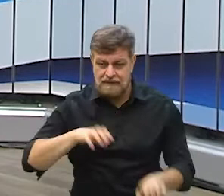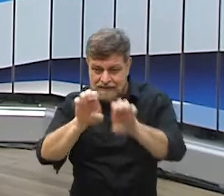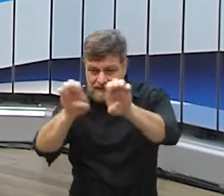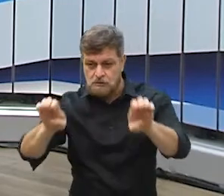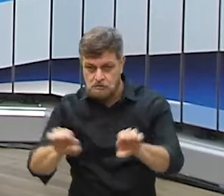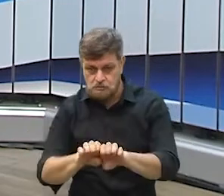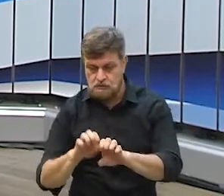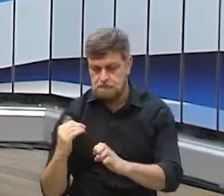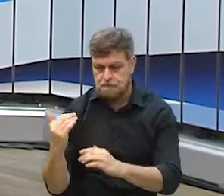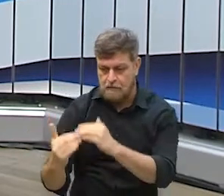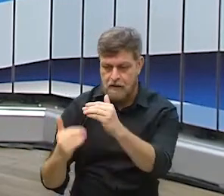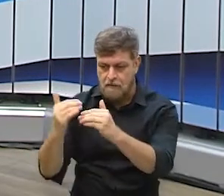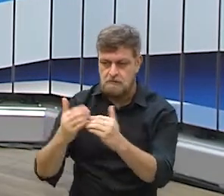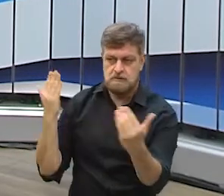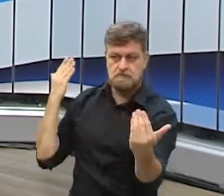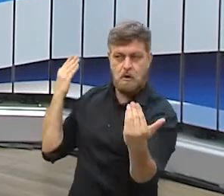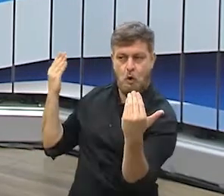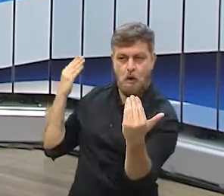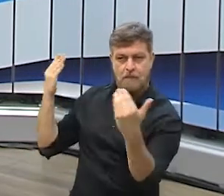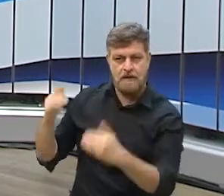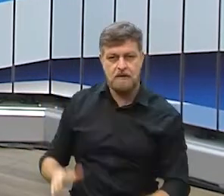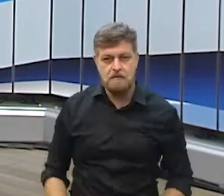em relação ao século passado,